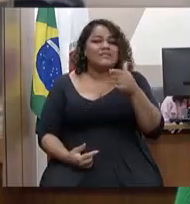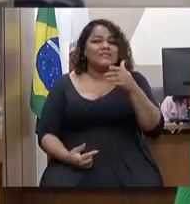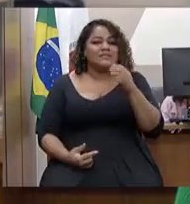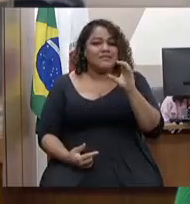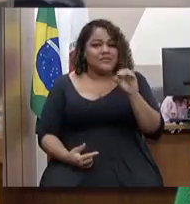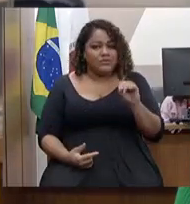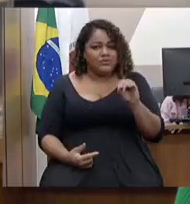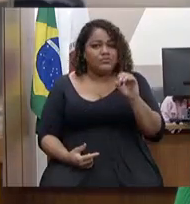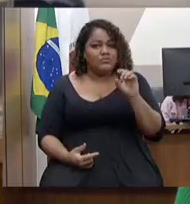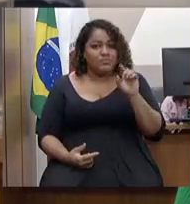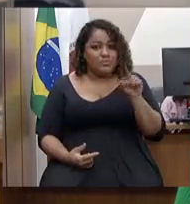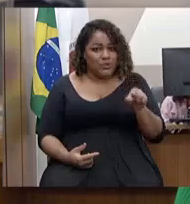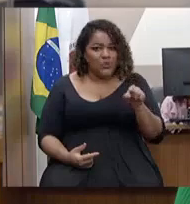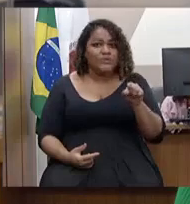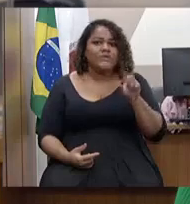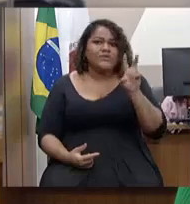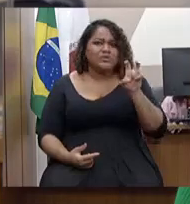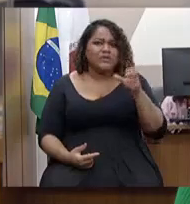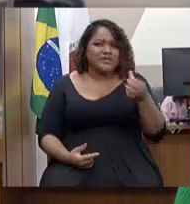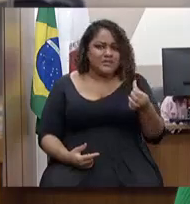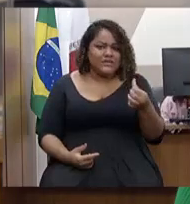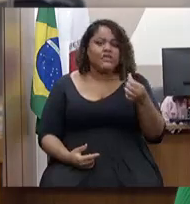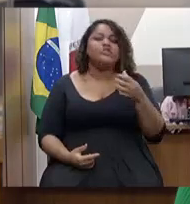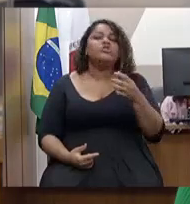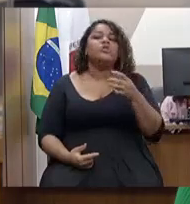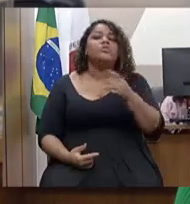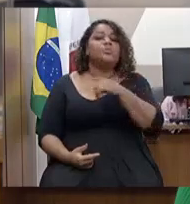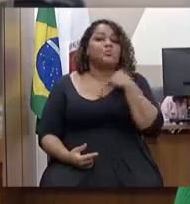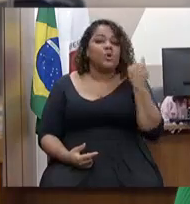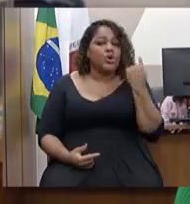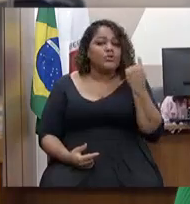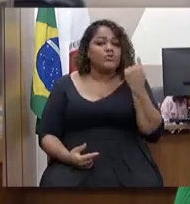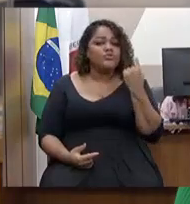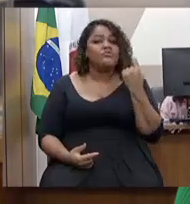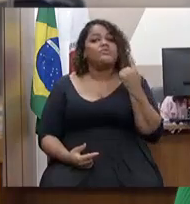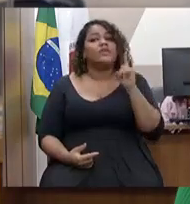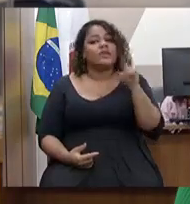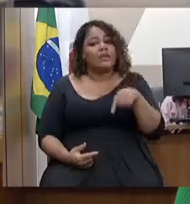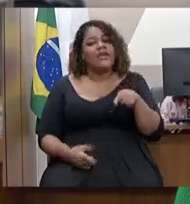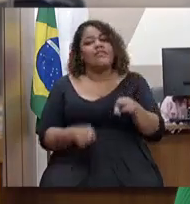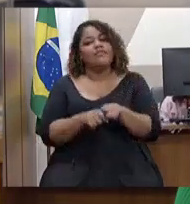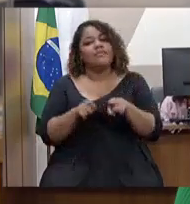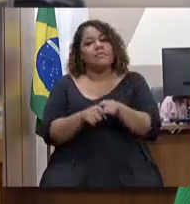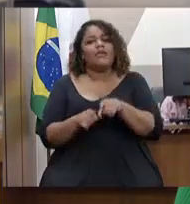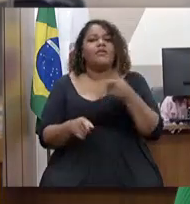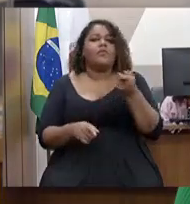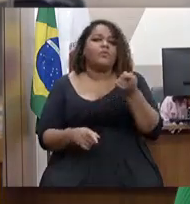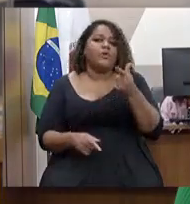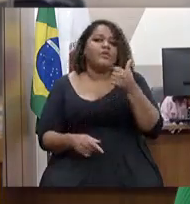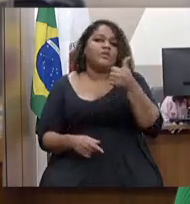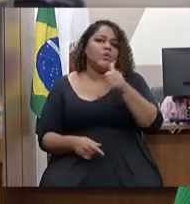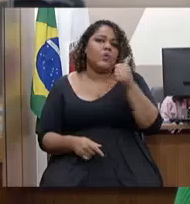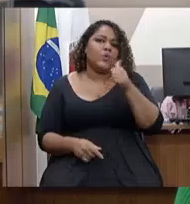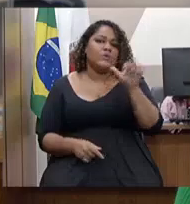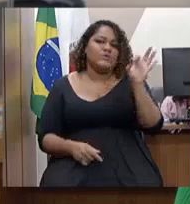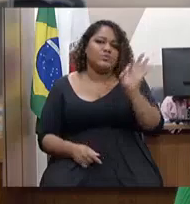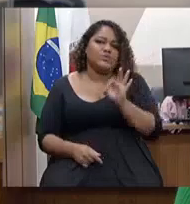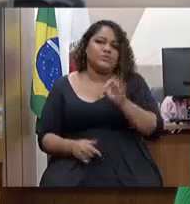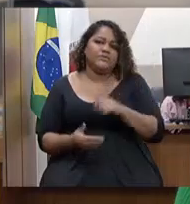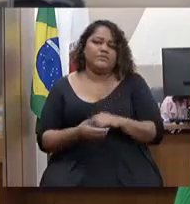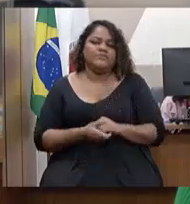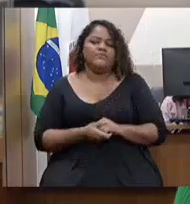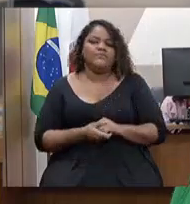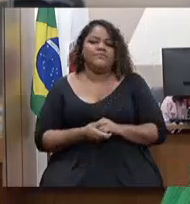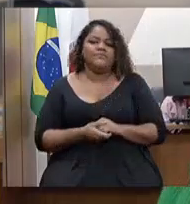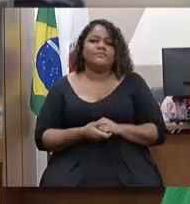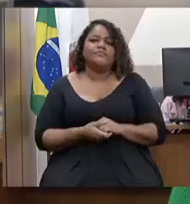278 foram registrados em nosso estado que também corresponde a quase 11% . o que que esse o que